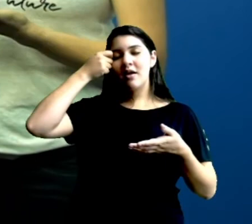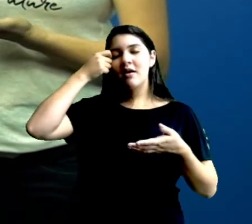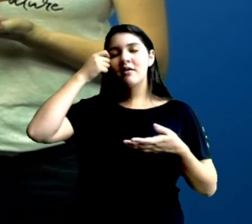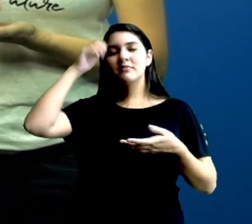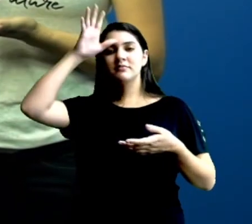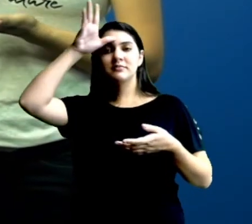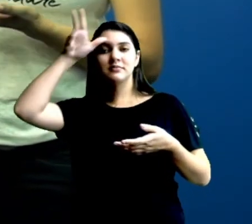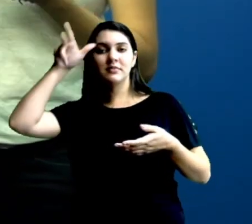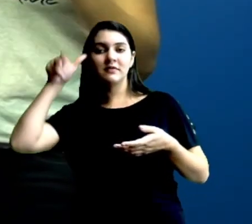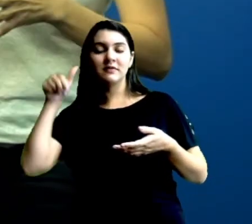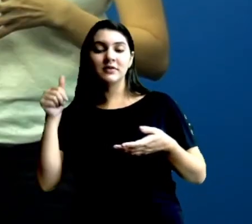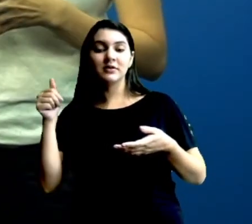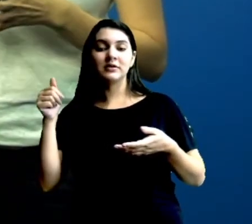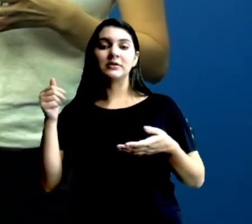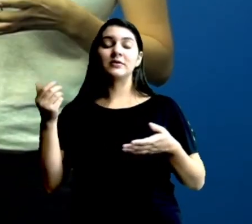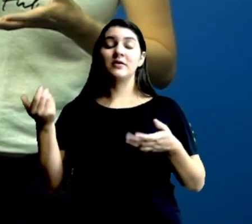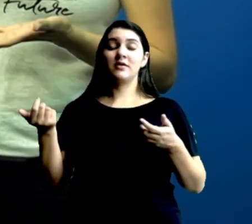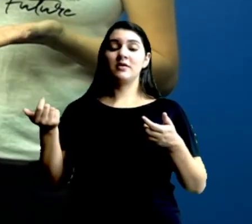África e